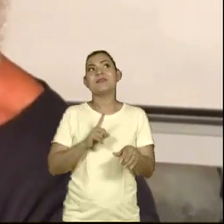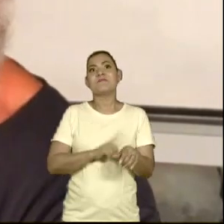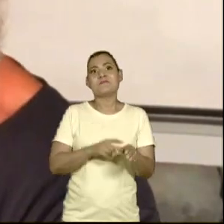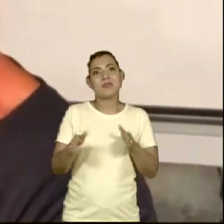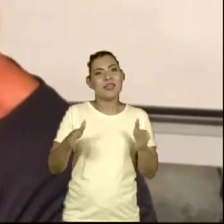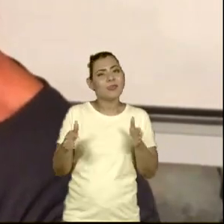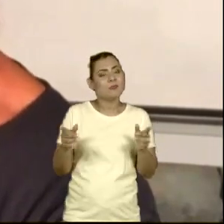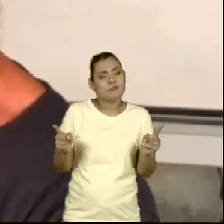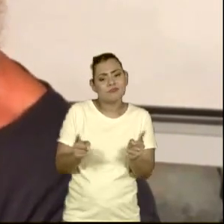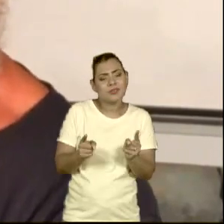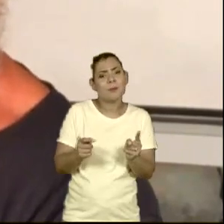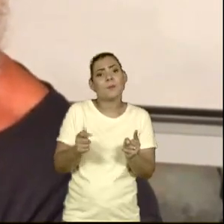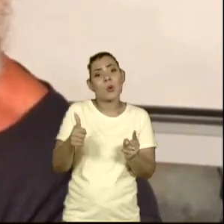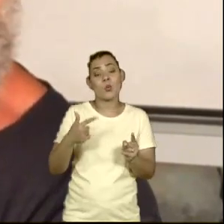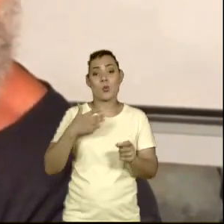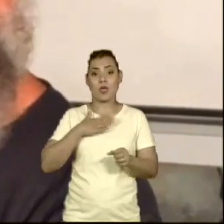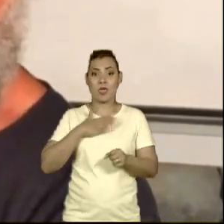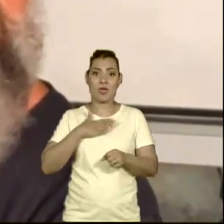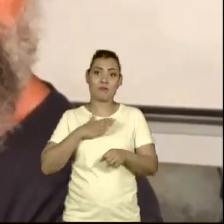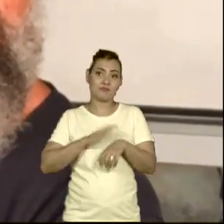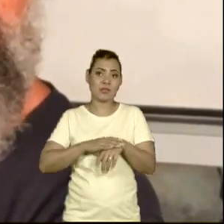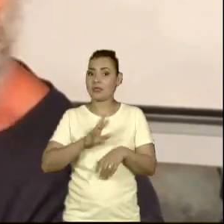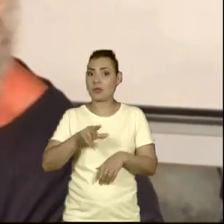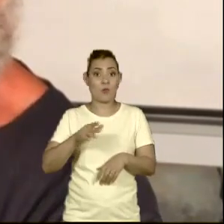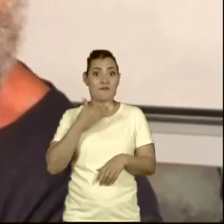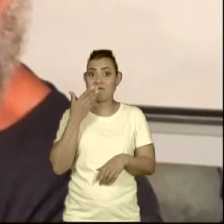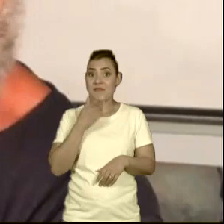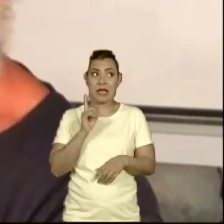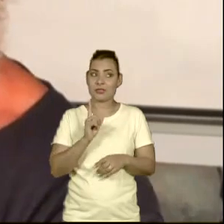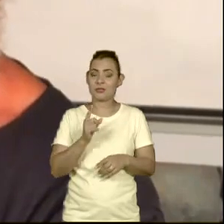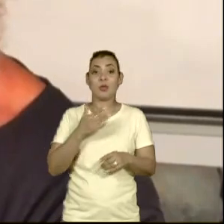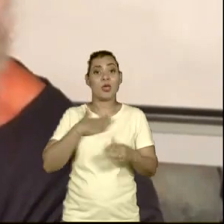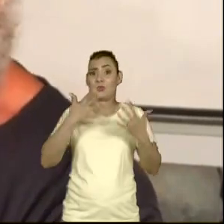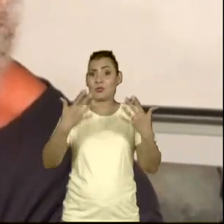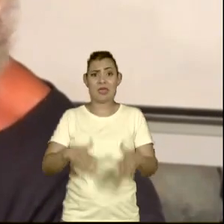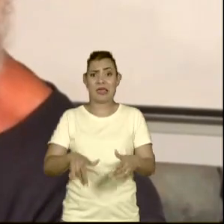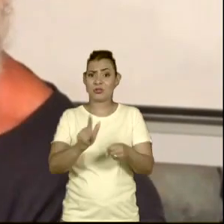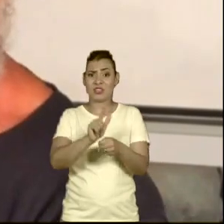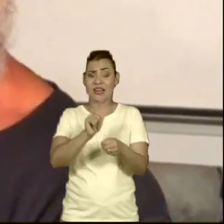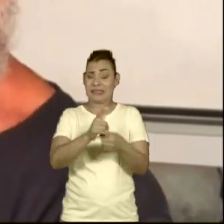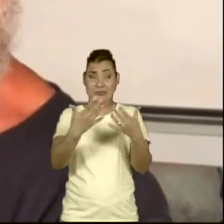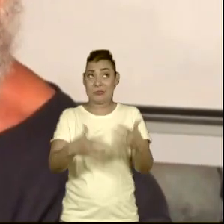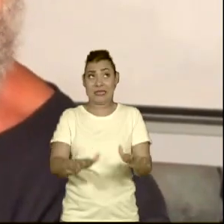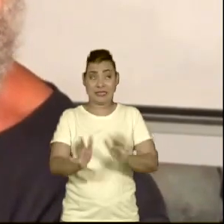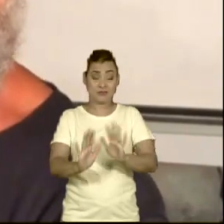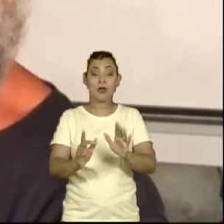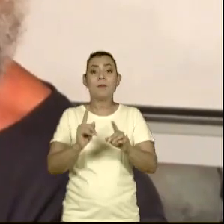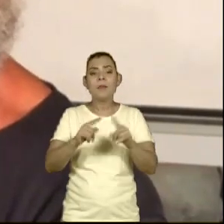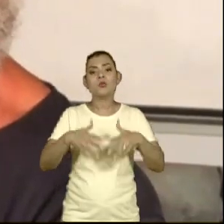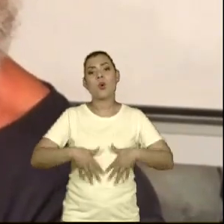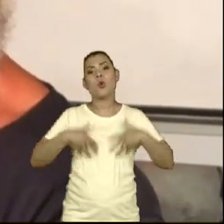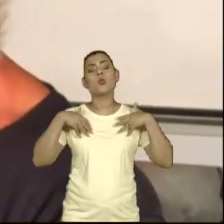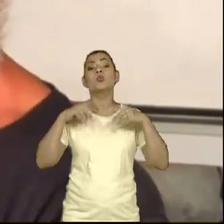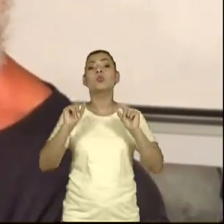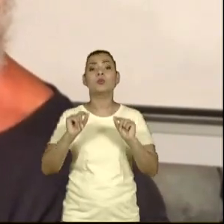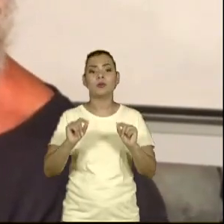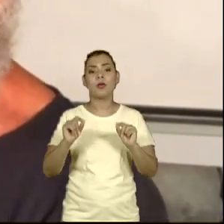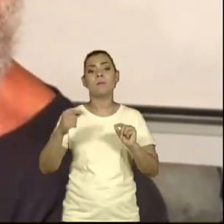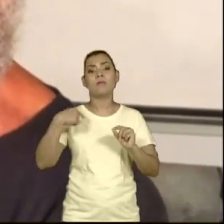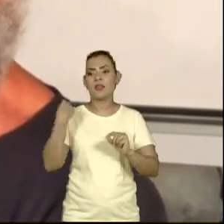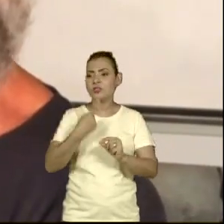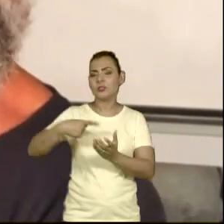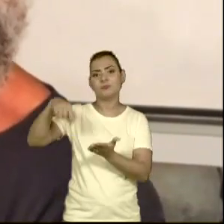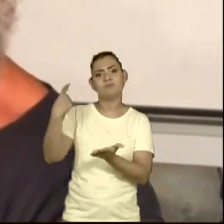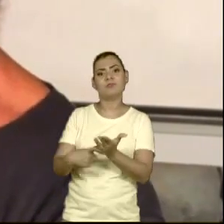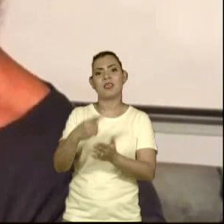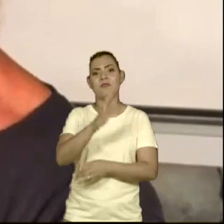curto do período que eu fui gerente, que não é uma tarefa que eu nem quero na minha vida, não gosto disso, mas eu tenho muito orgulho de dizer que a gente fechou